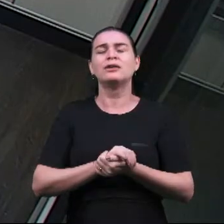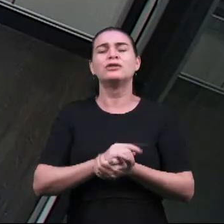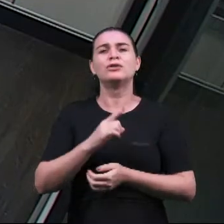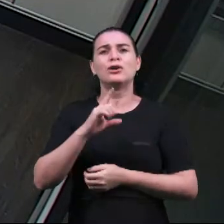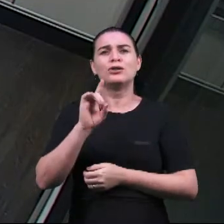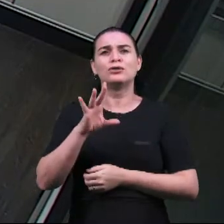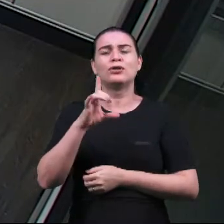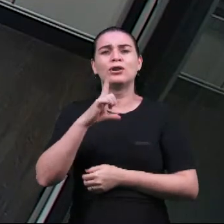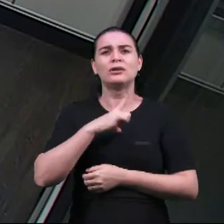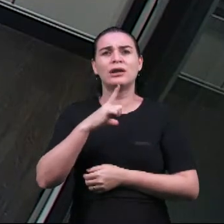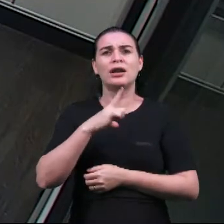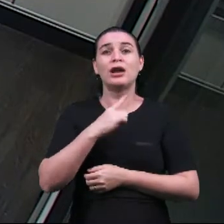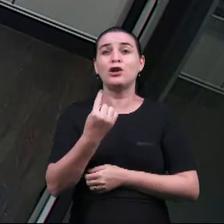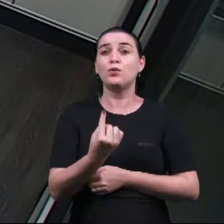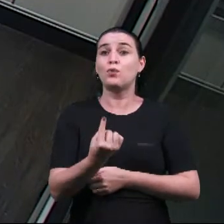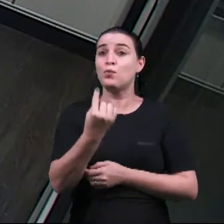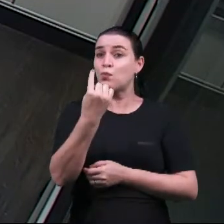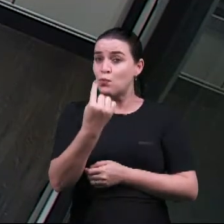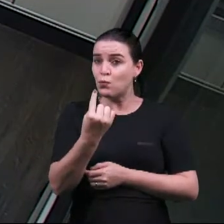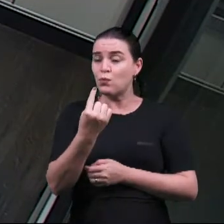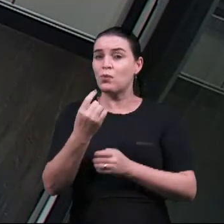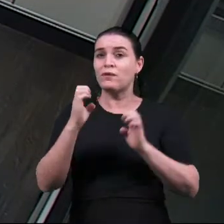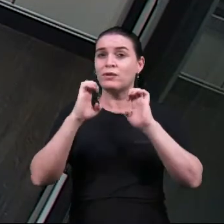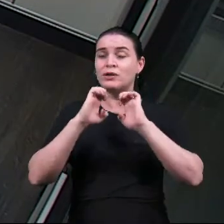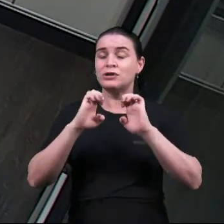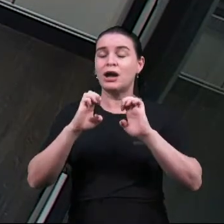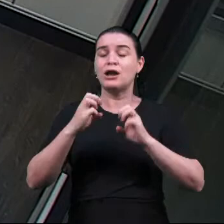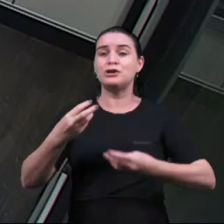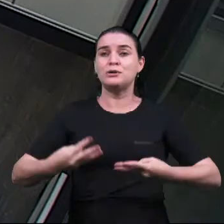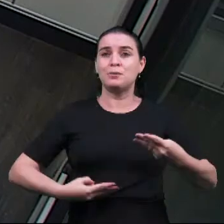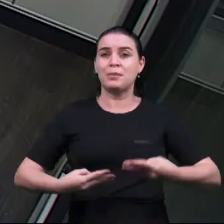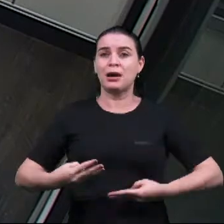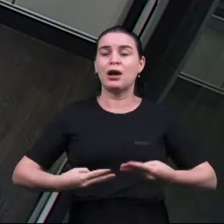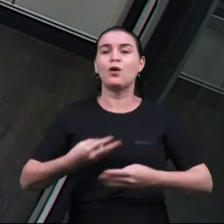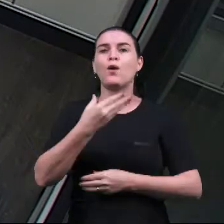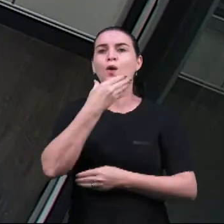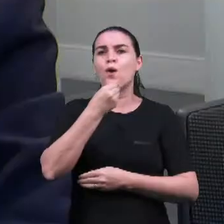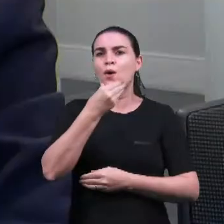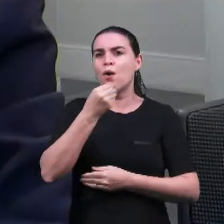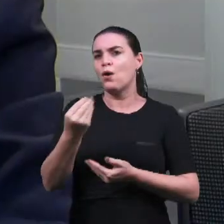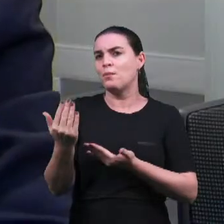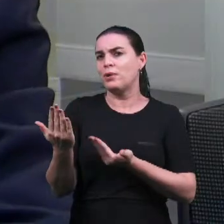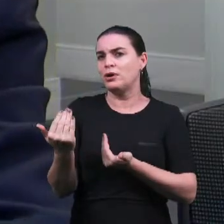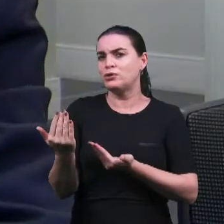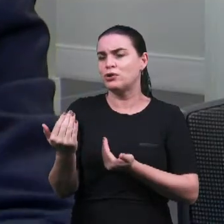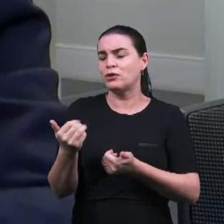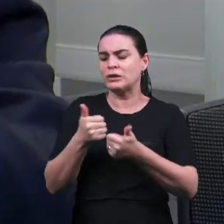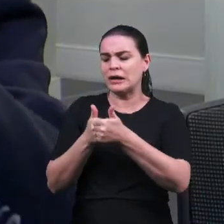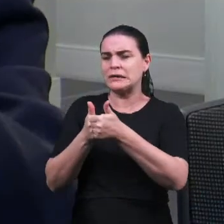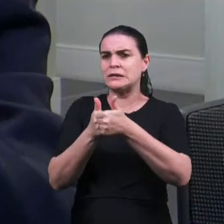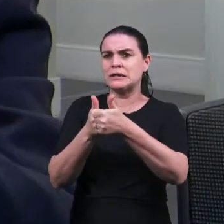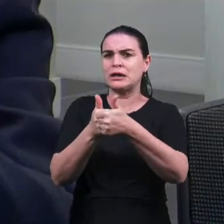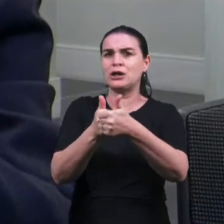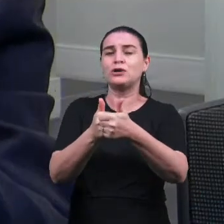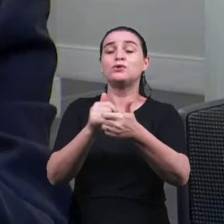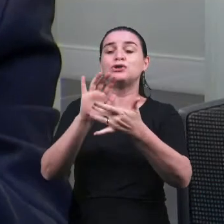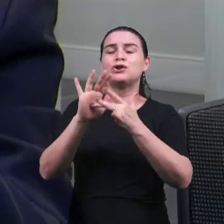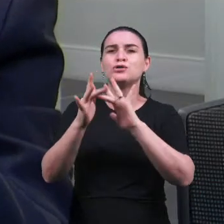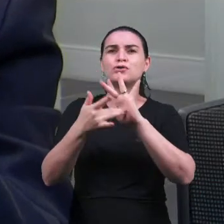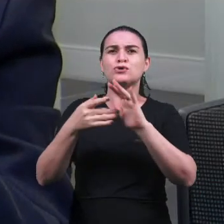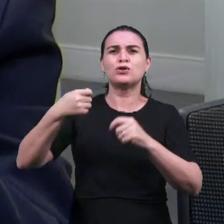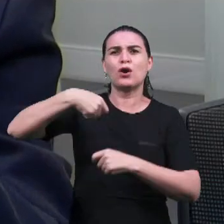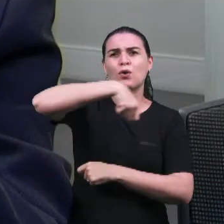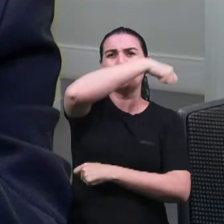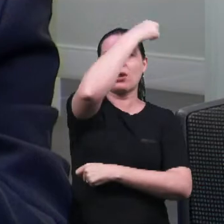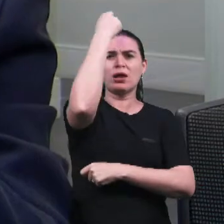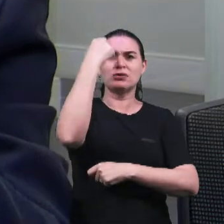está no Evangelho de Marcos, nem outro texto. Que é um jovem que estava seguindo Jesus só com um lençol. Você viu esse